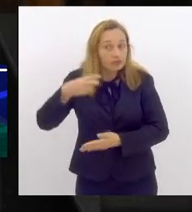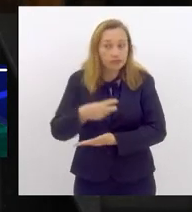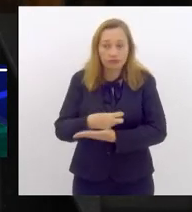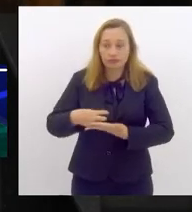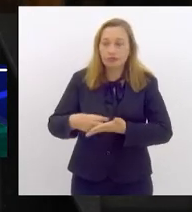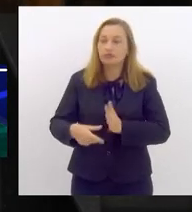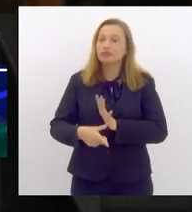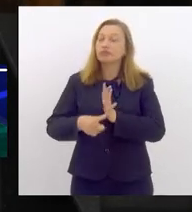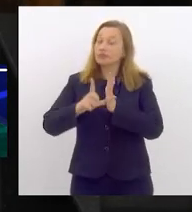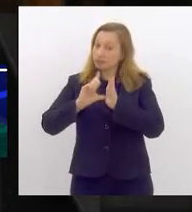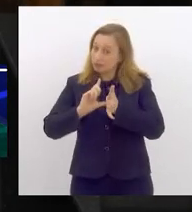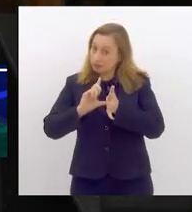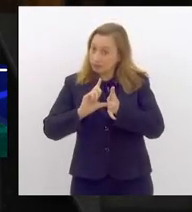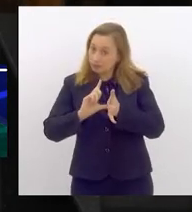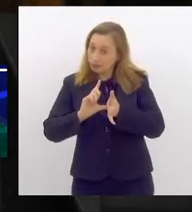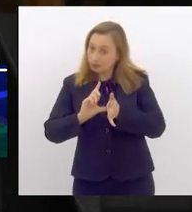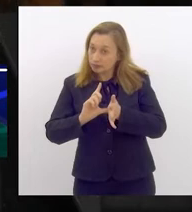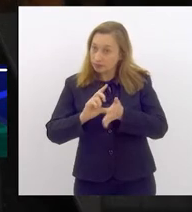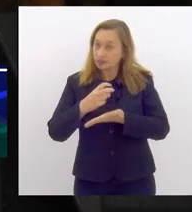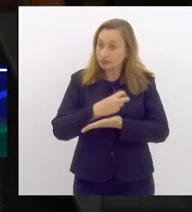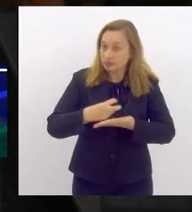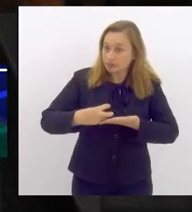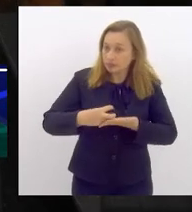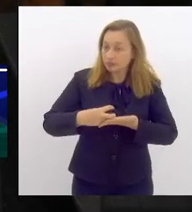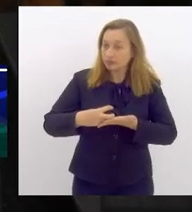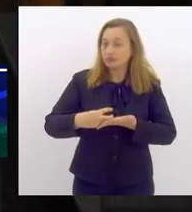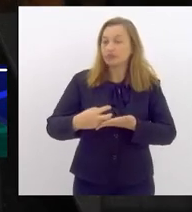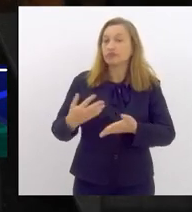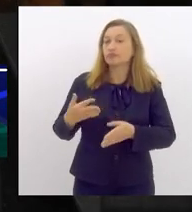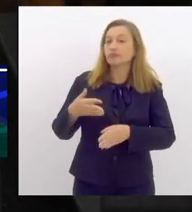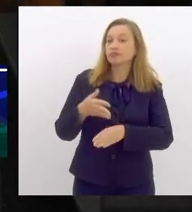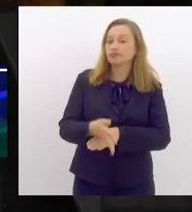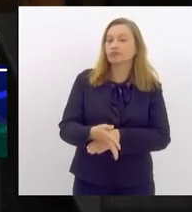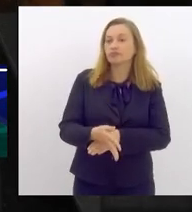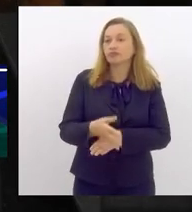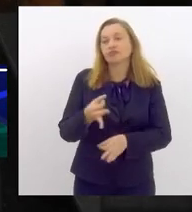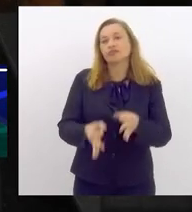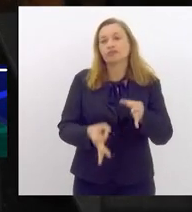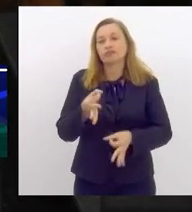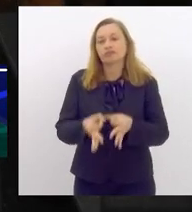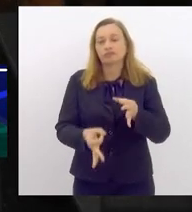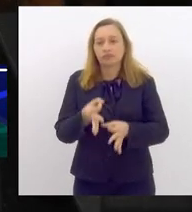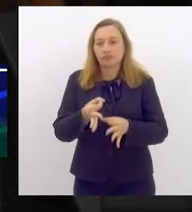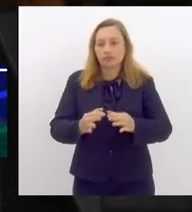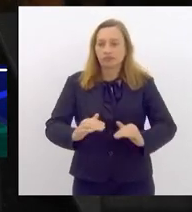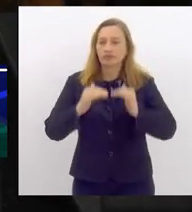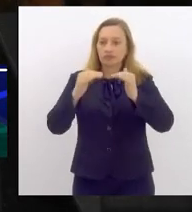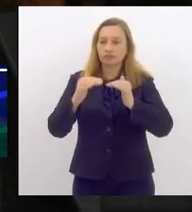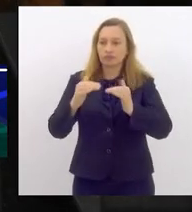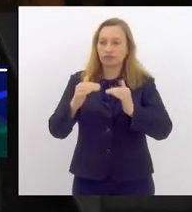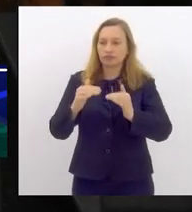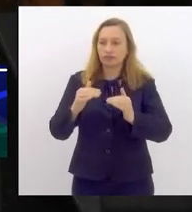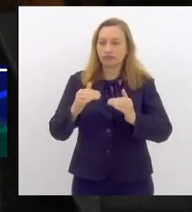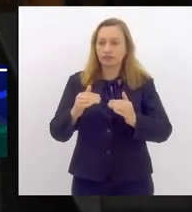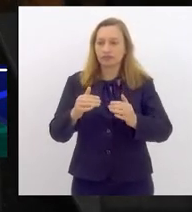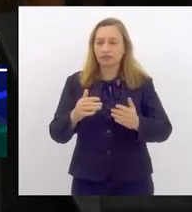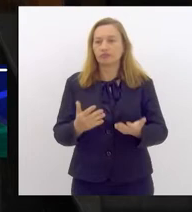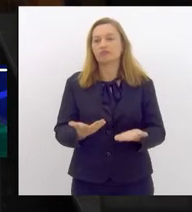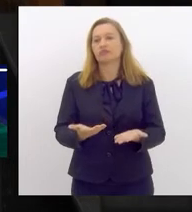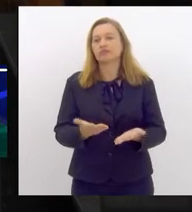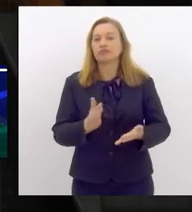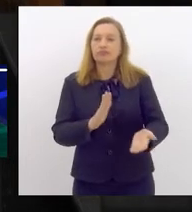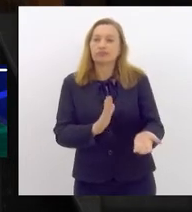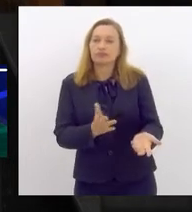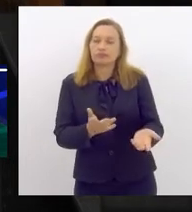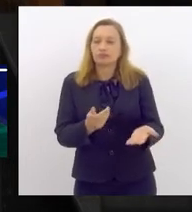de acontecer tal fato entrou no tribunal de justiça alegando vício de iniciativa da